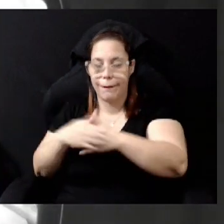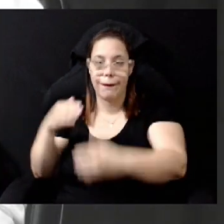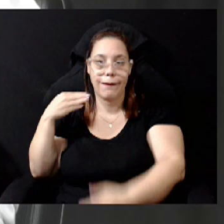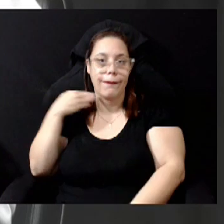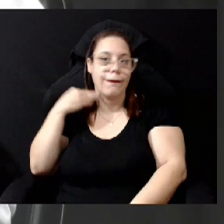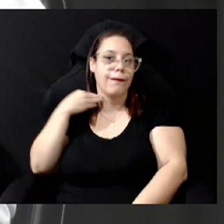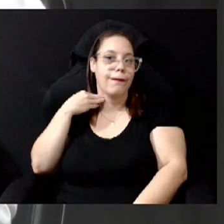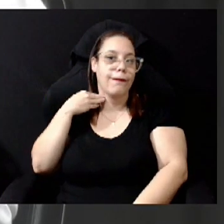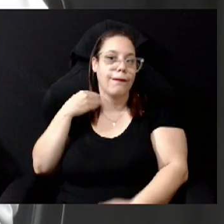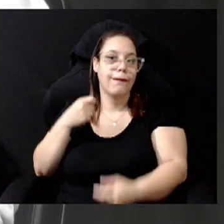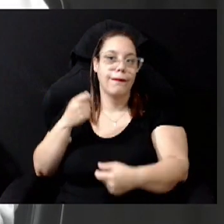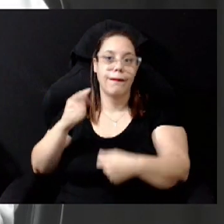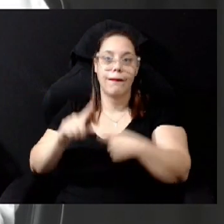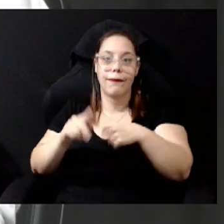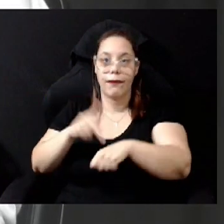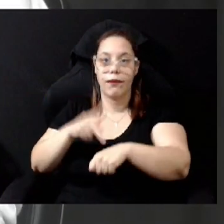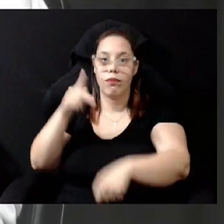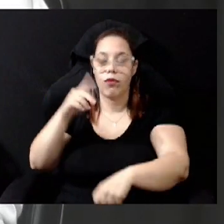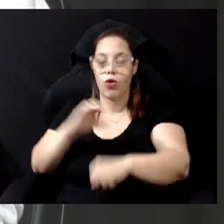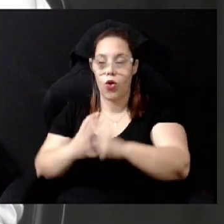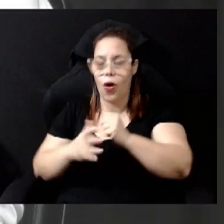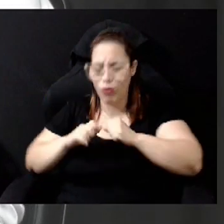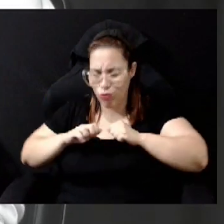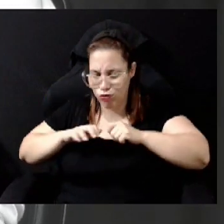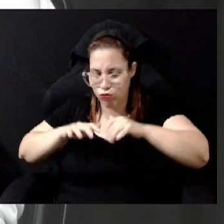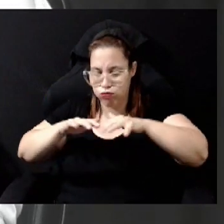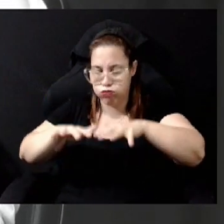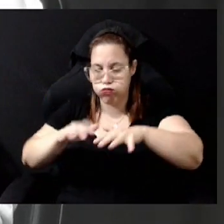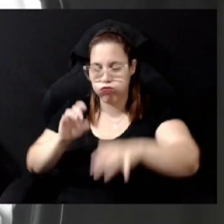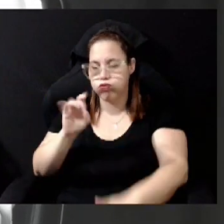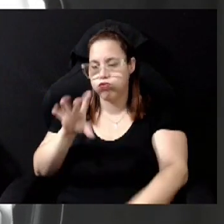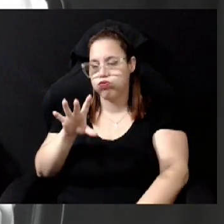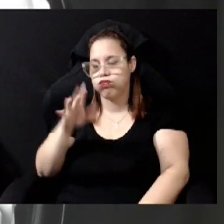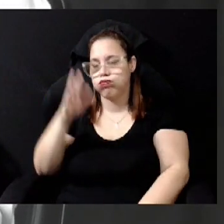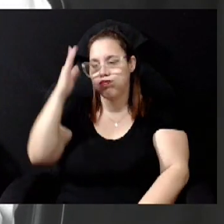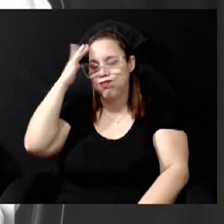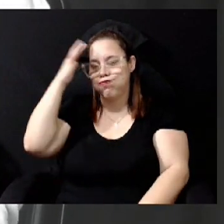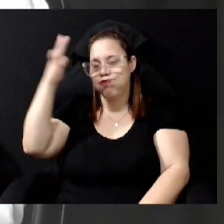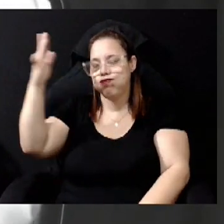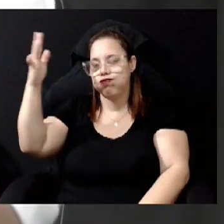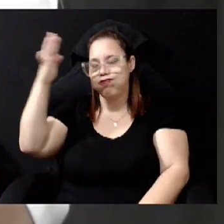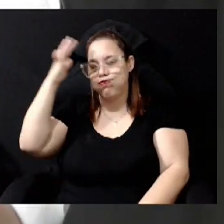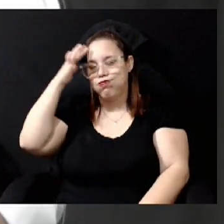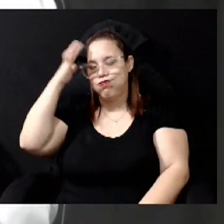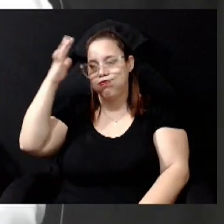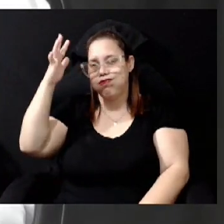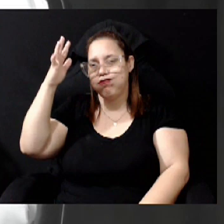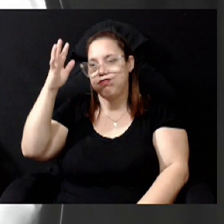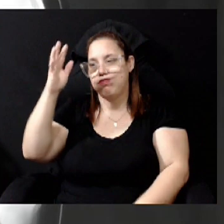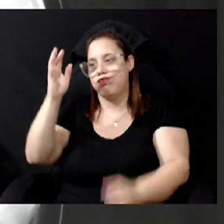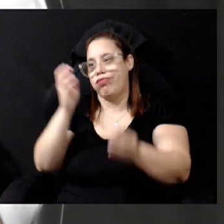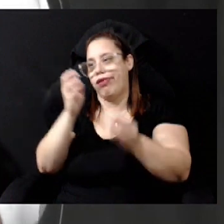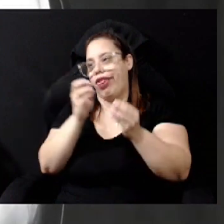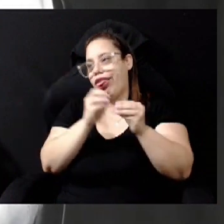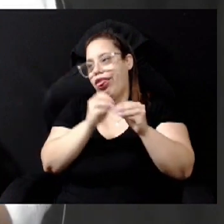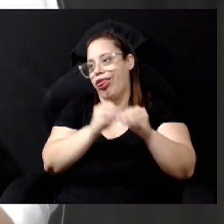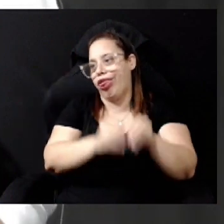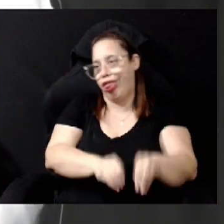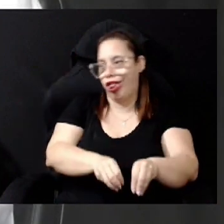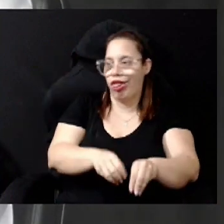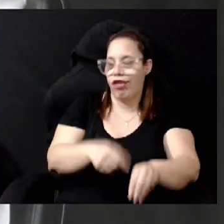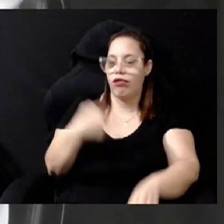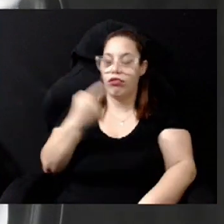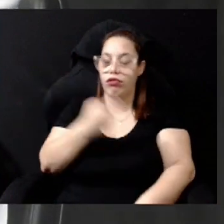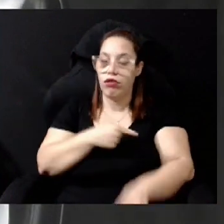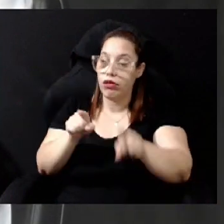para pós-epidemia. Só que com isso os sonhos de milhares de pessoas foram juntos, os nossos também, e quando eu